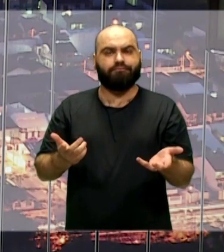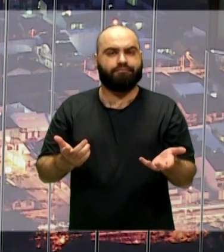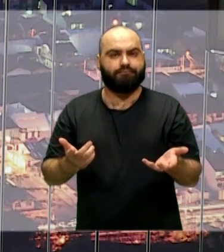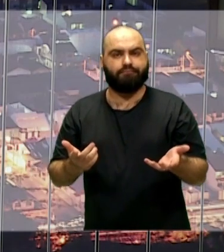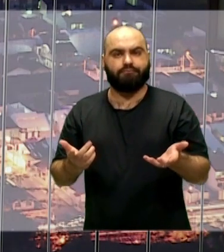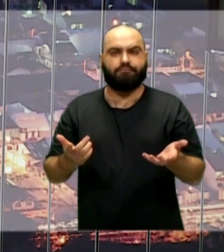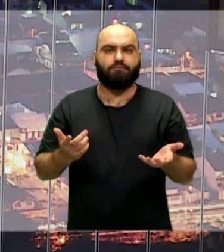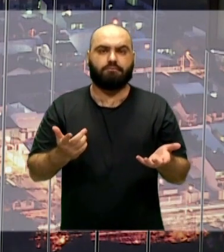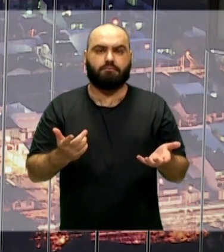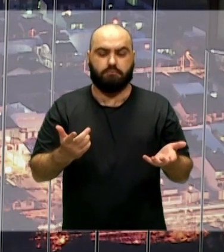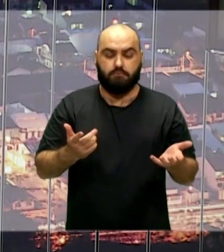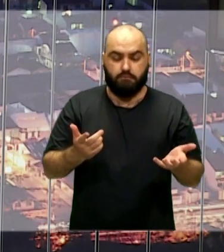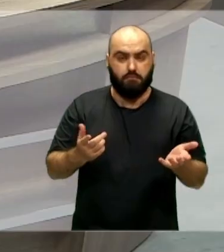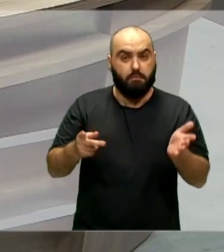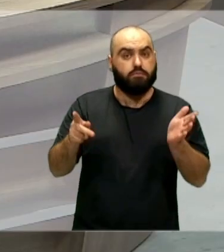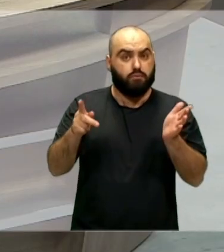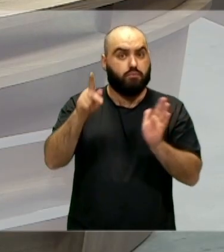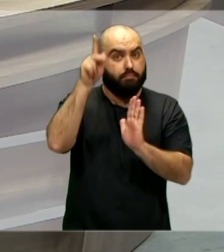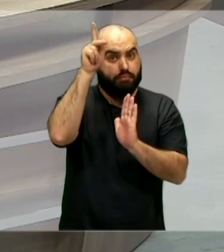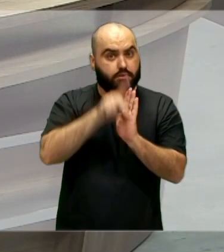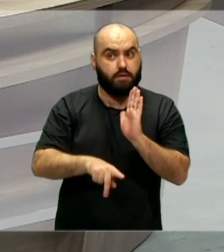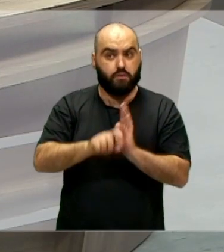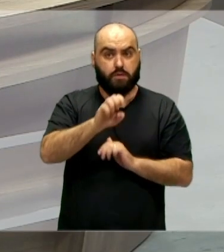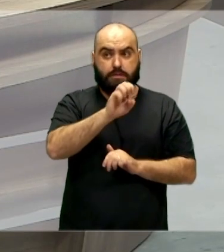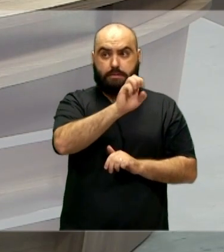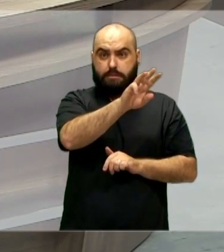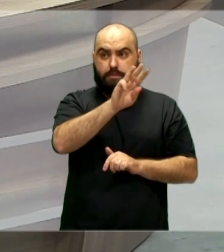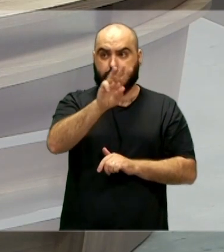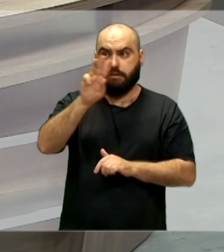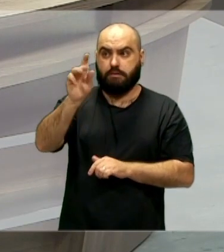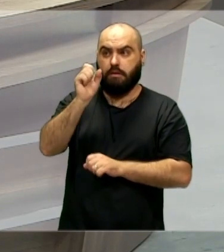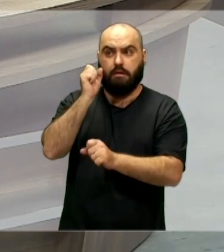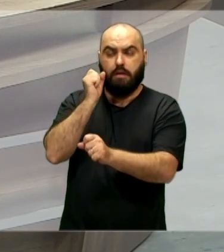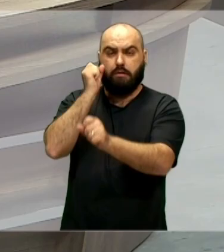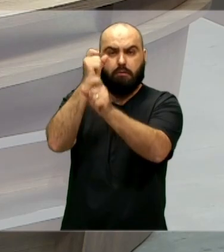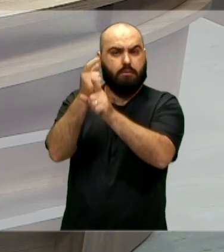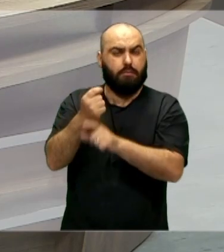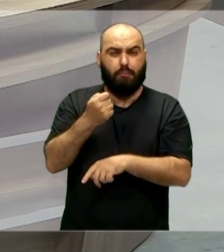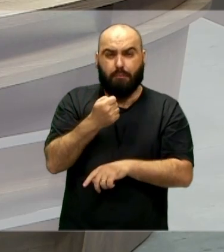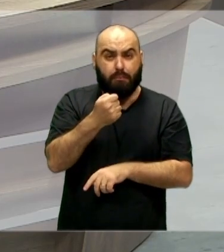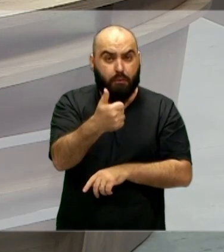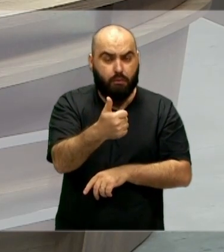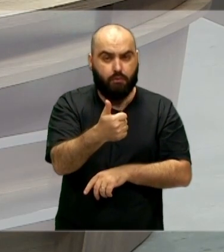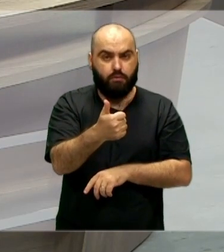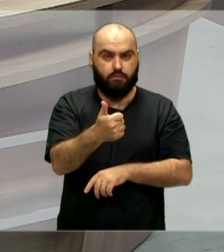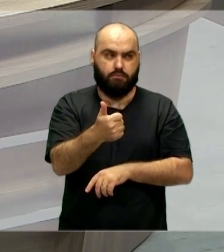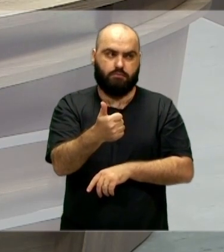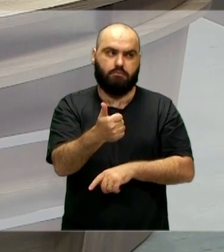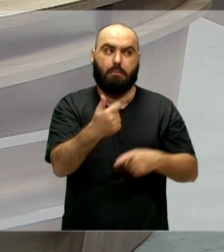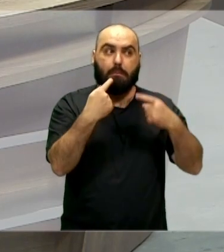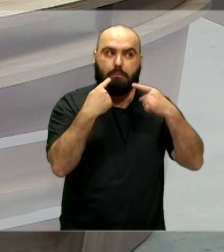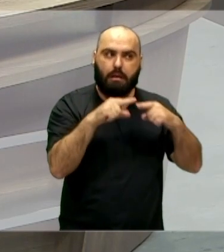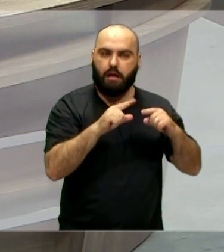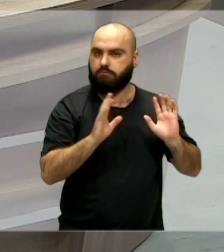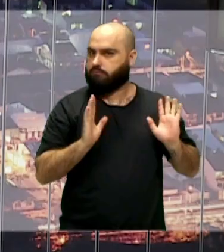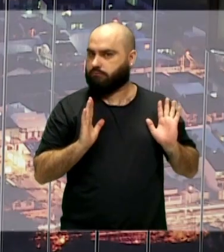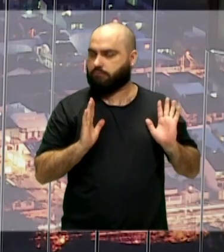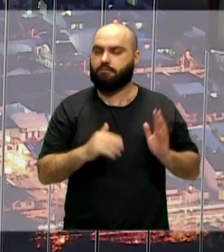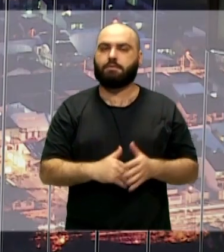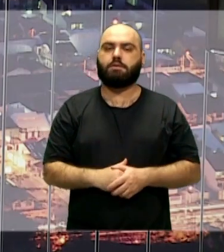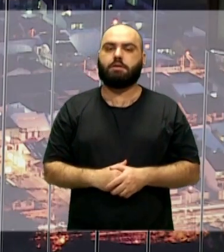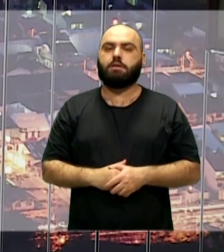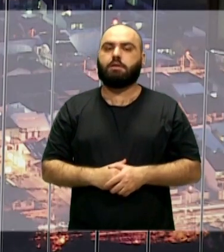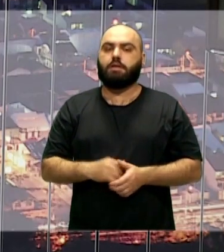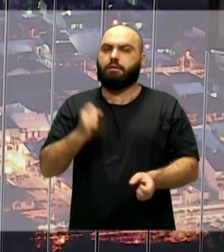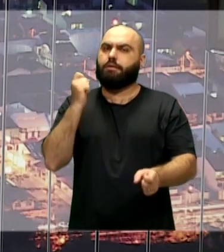do próprio amigo. No site eu achei bem pouco, assim, né? Não é uma crítica, mas já sendo. Achei